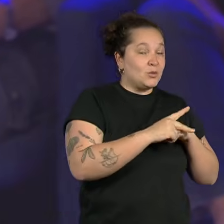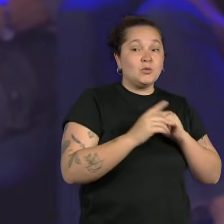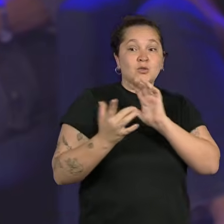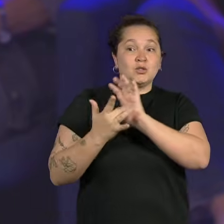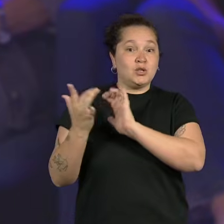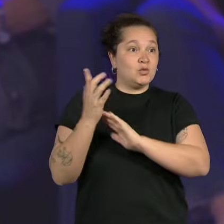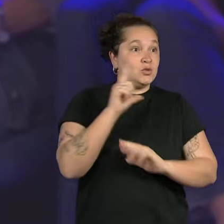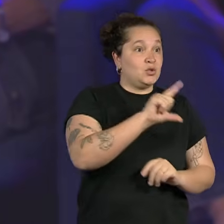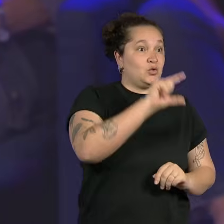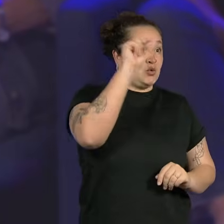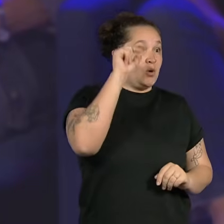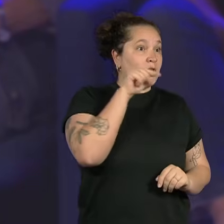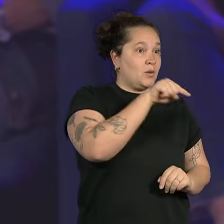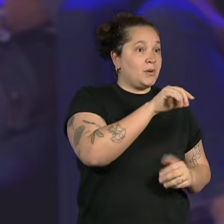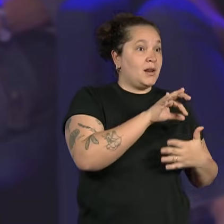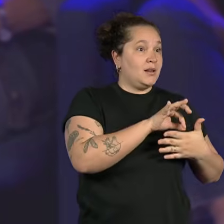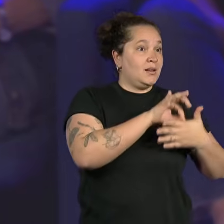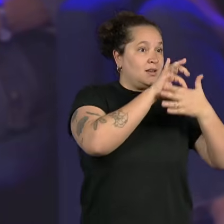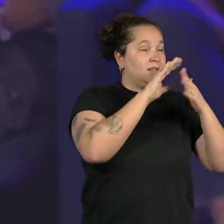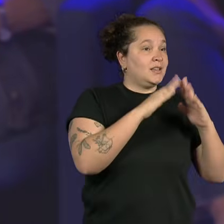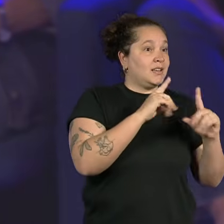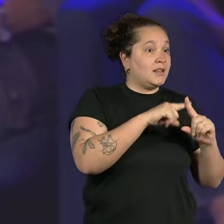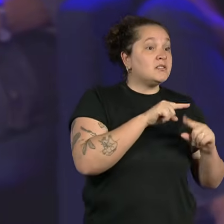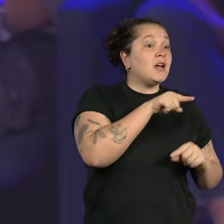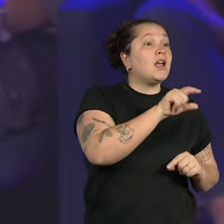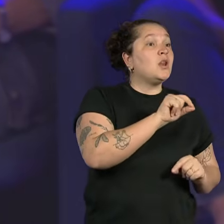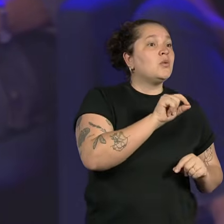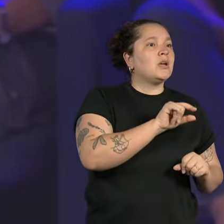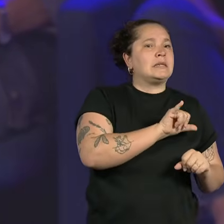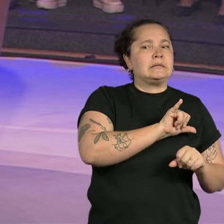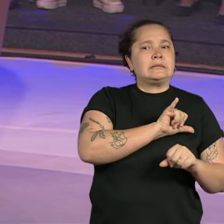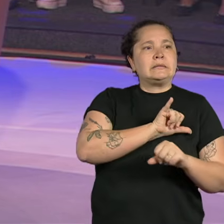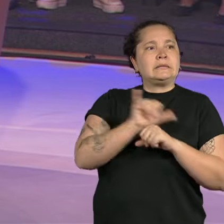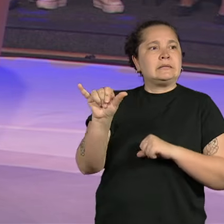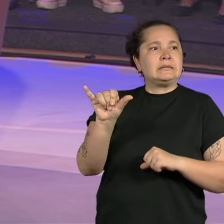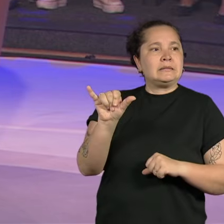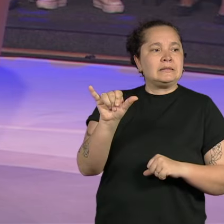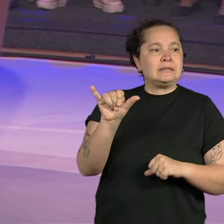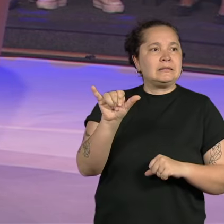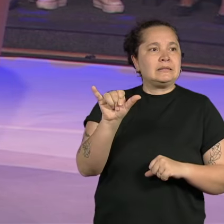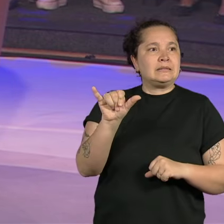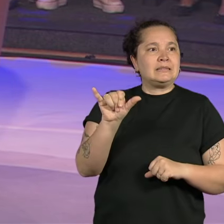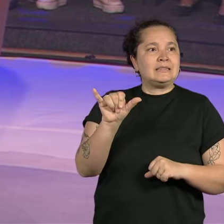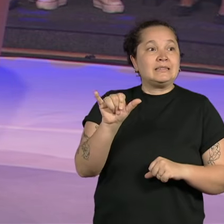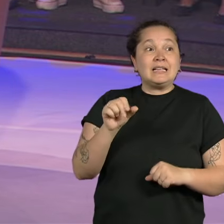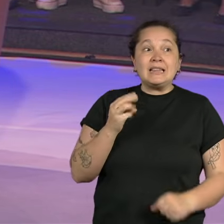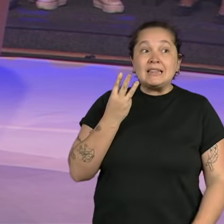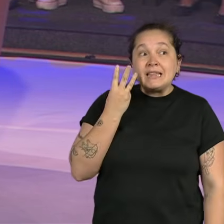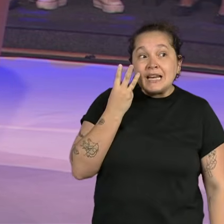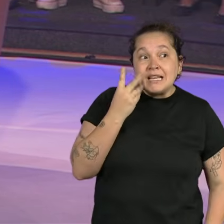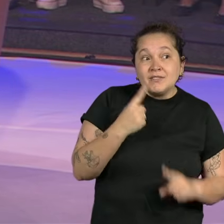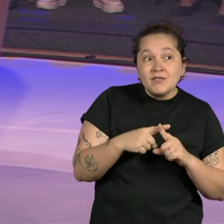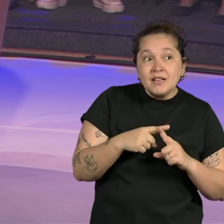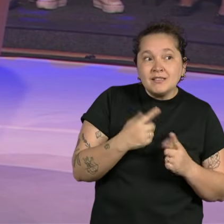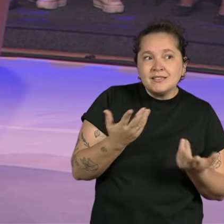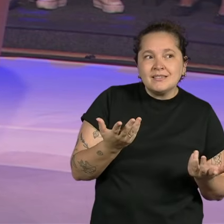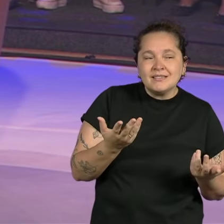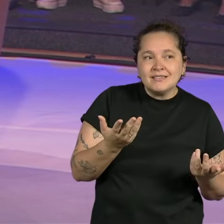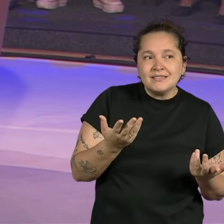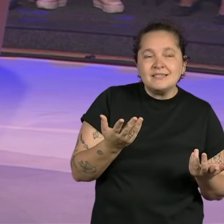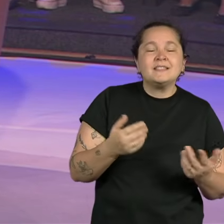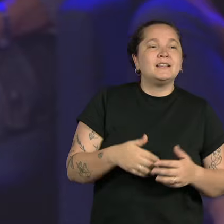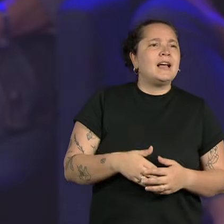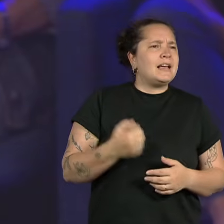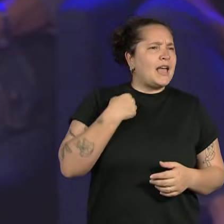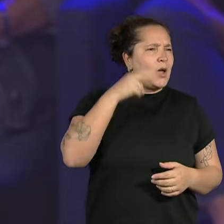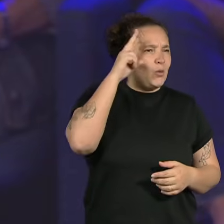da igreja, foi o que o traiu, né? 3 vezes antes do galo cantar. Exatamente. Aí tem uma coisa que eu acho linda, que eu me lembro de um